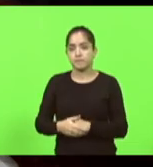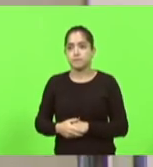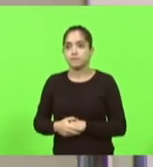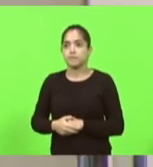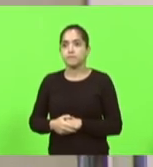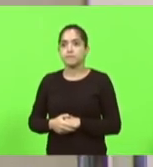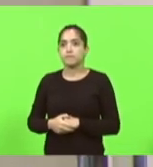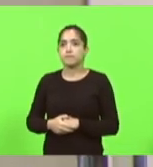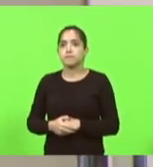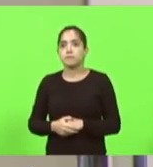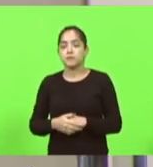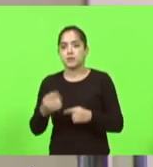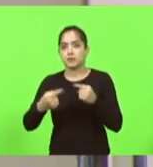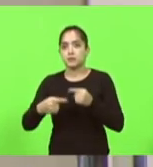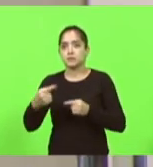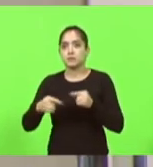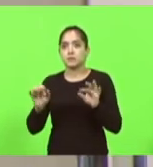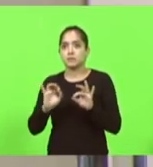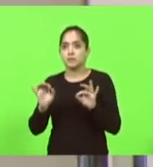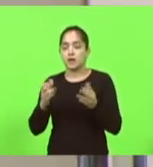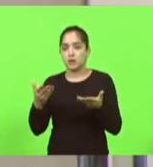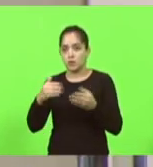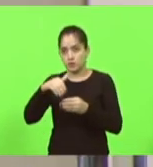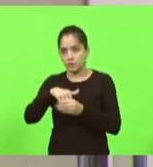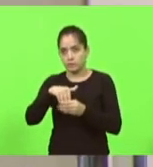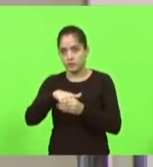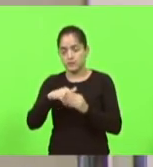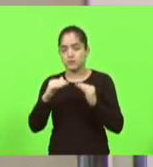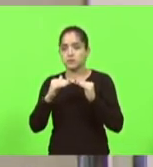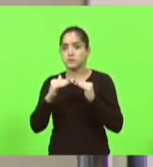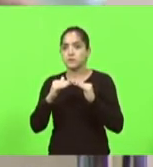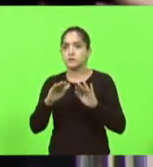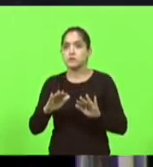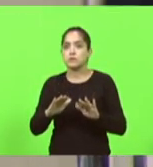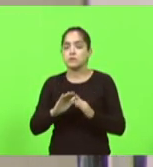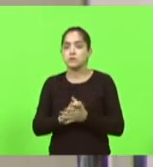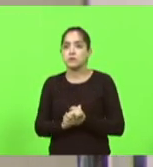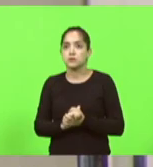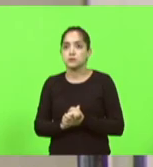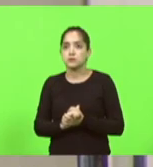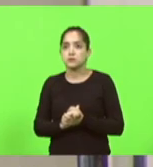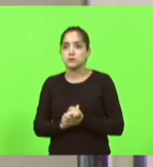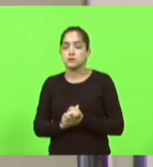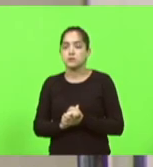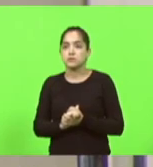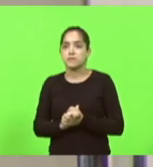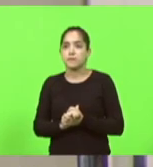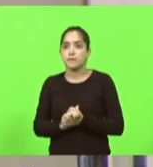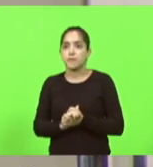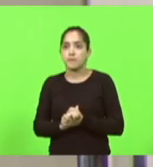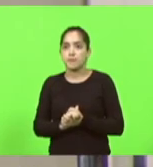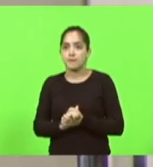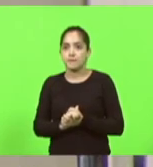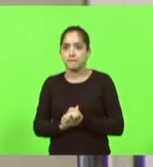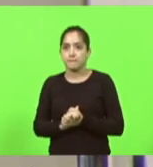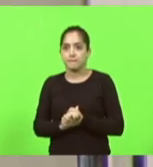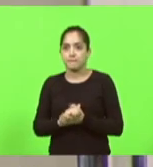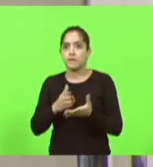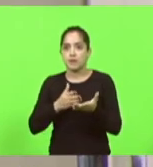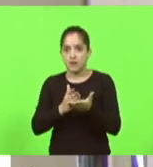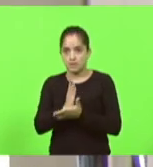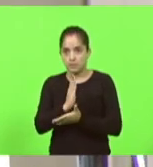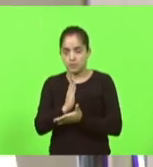havendo mais quem queira discutir, em votação, deputados que aprovam permaneçam como se encontram, que discordem se manifestem. Aprovado